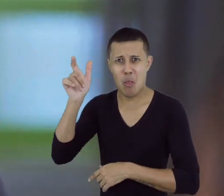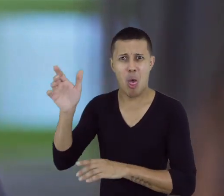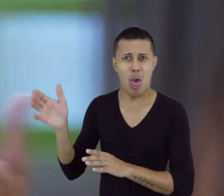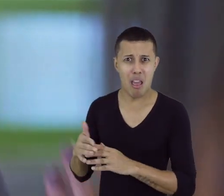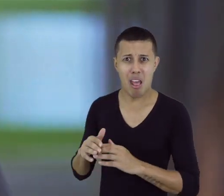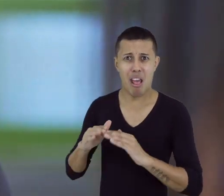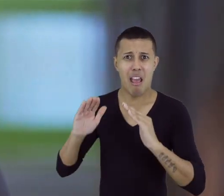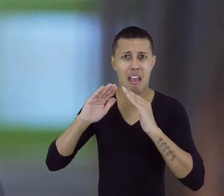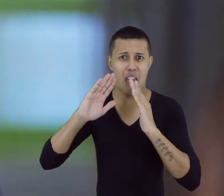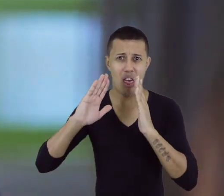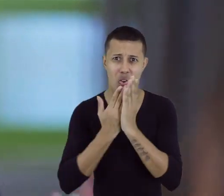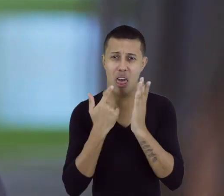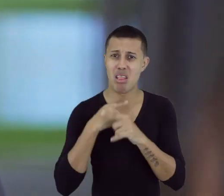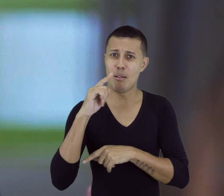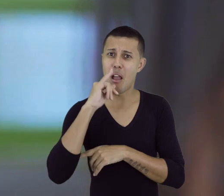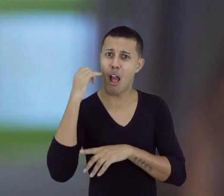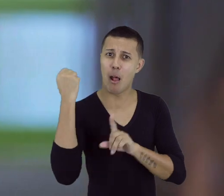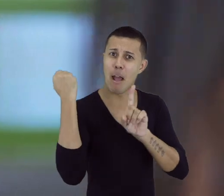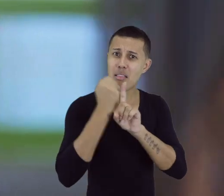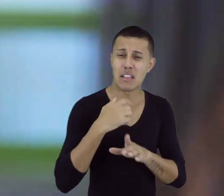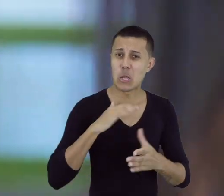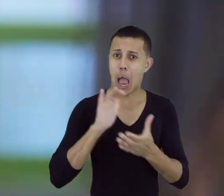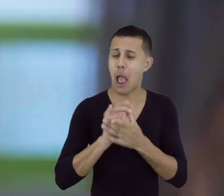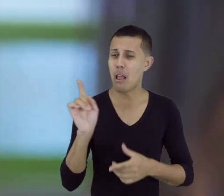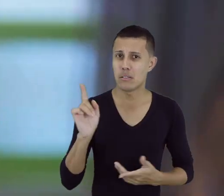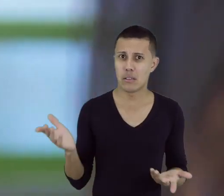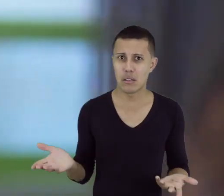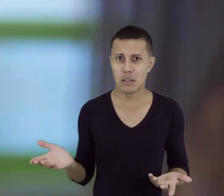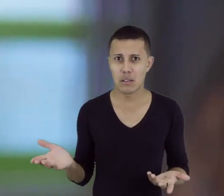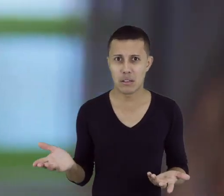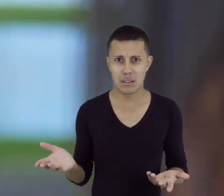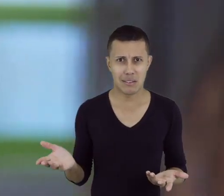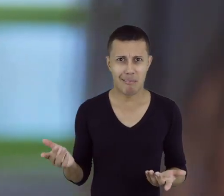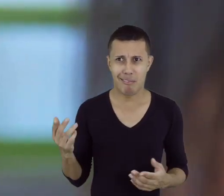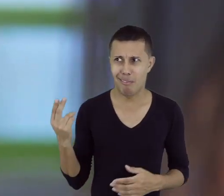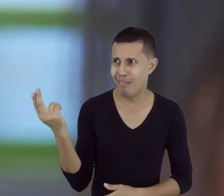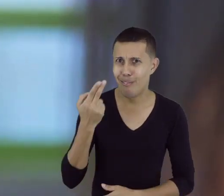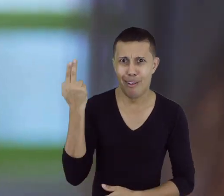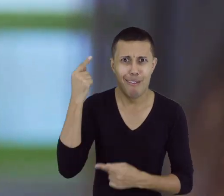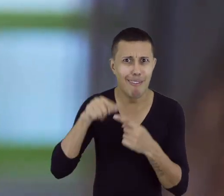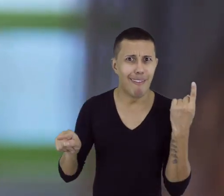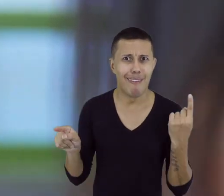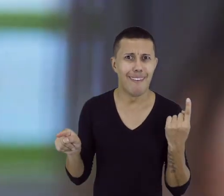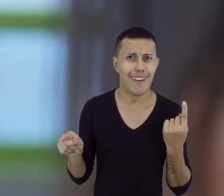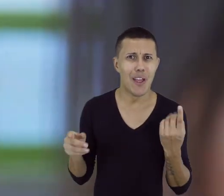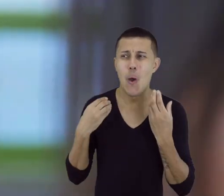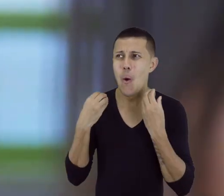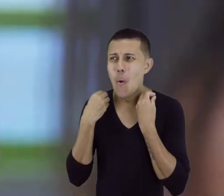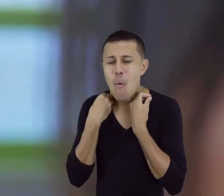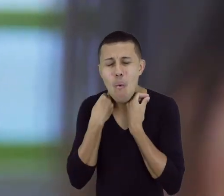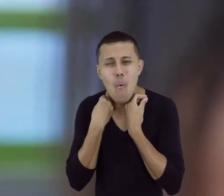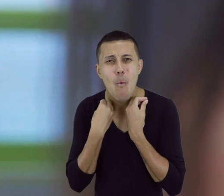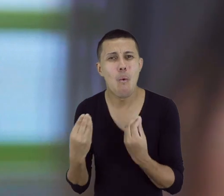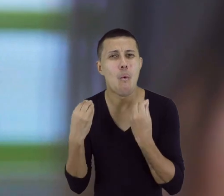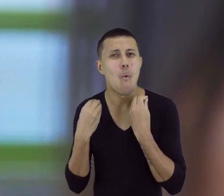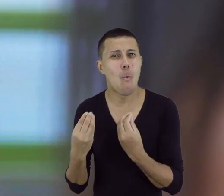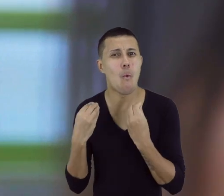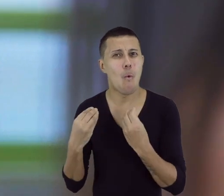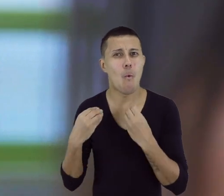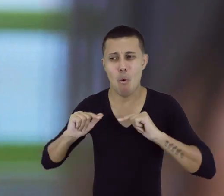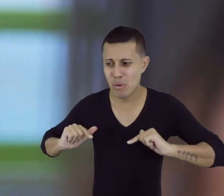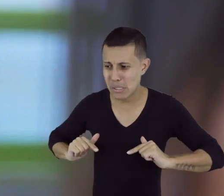agressivo, para te trancar num quarto, para falar que vai te matar se você não casar com ela? Não faz sentido. Então, como é que a gente levanta